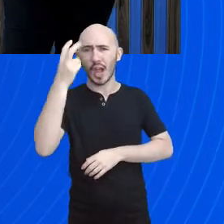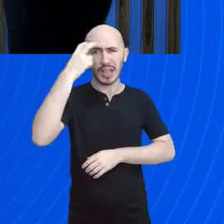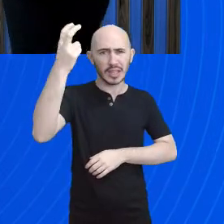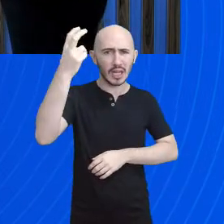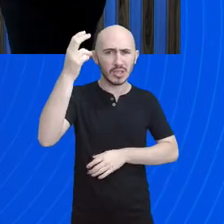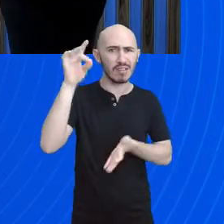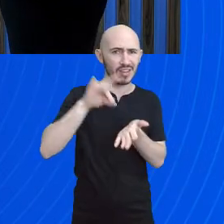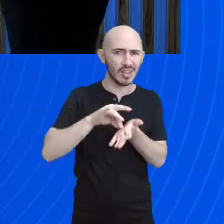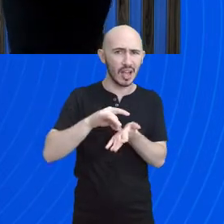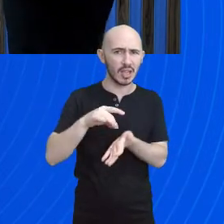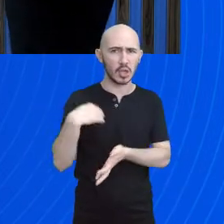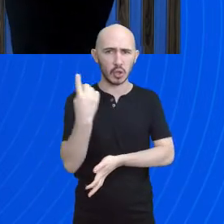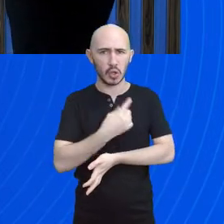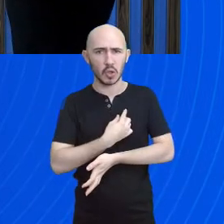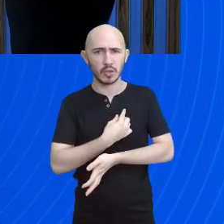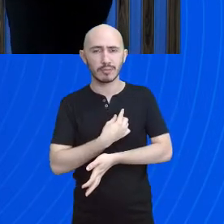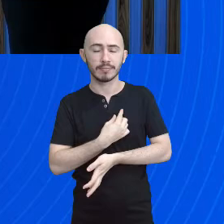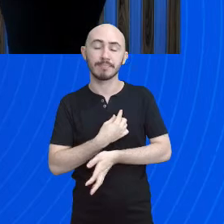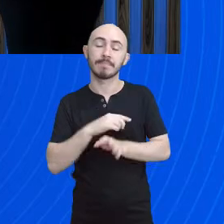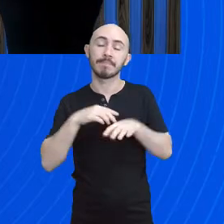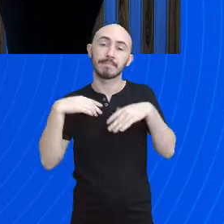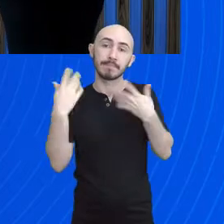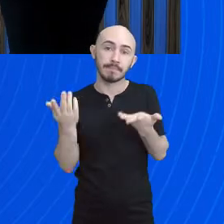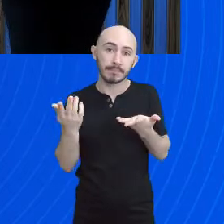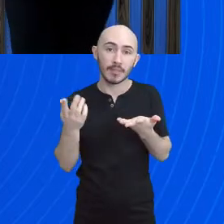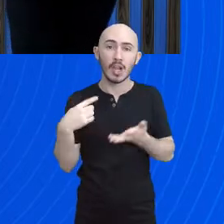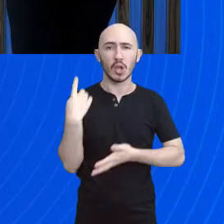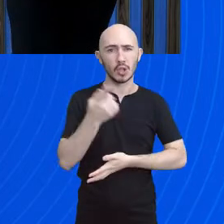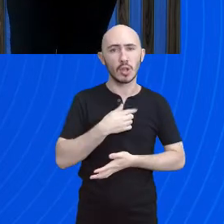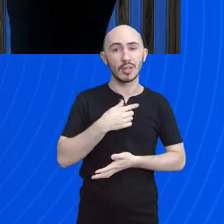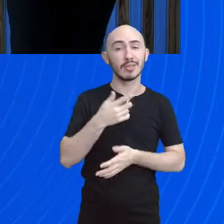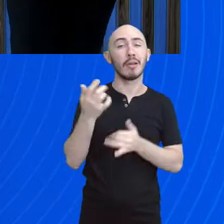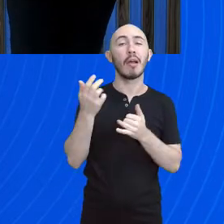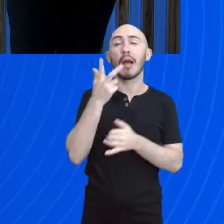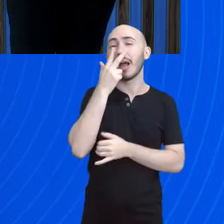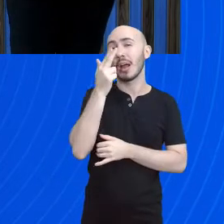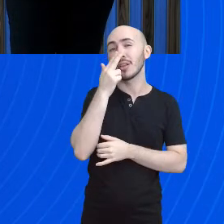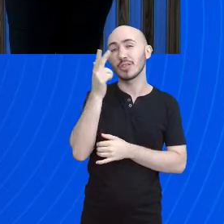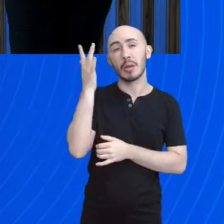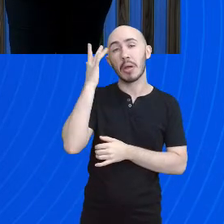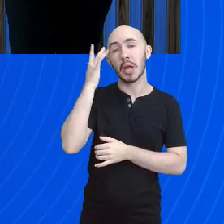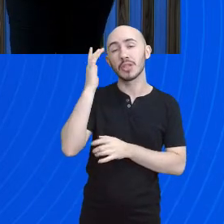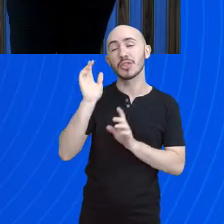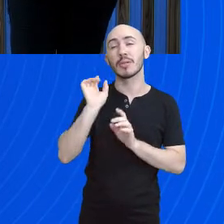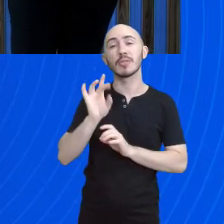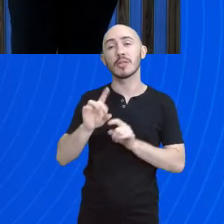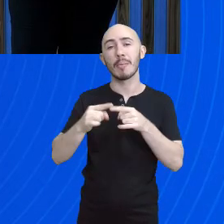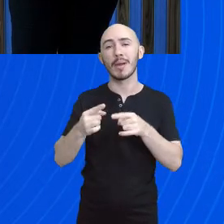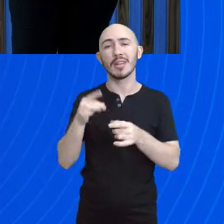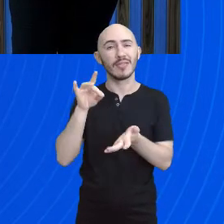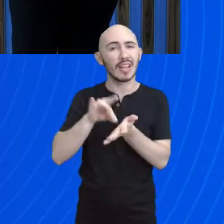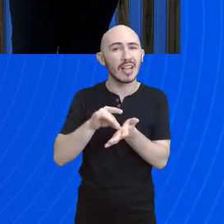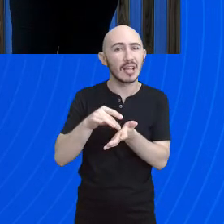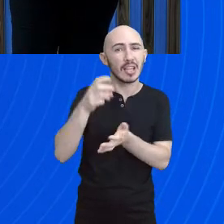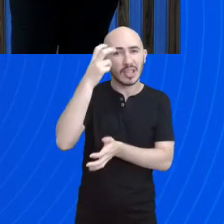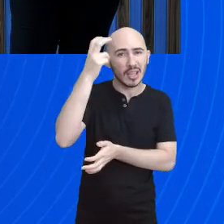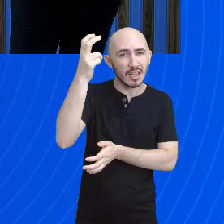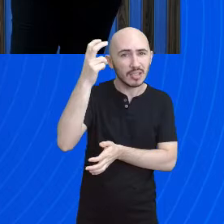a gente acha que é, mas não tem nada de sábio, hein? Aquele que não cuida do próprio